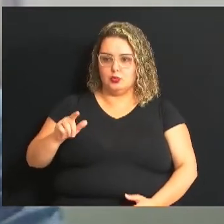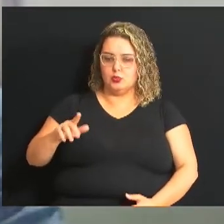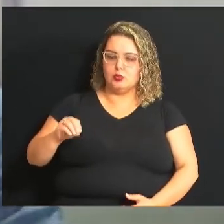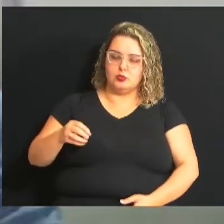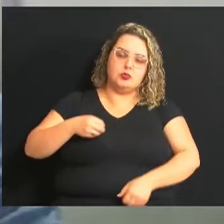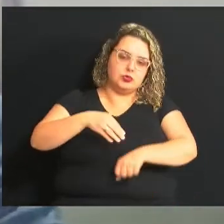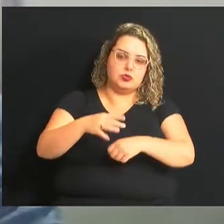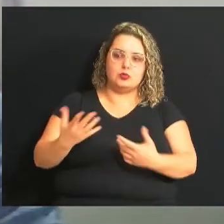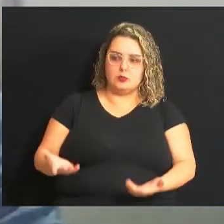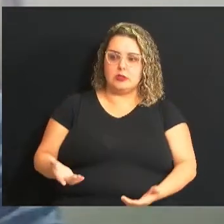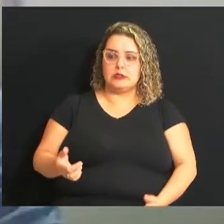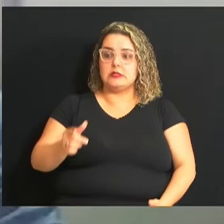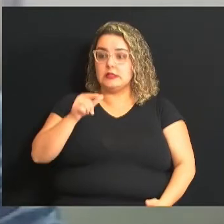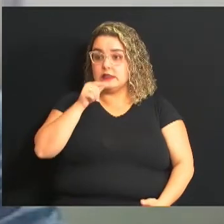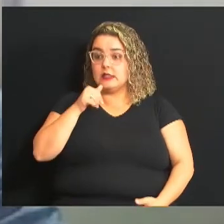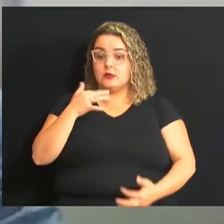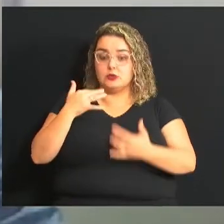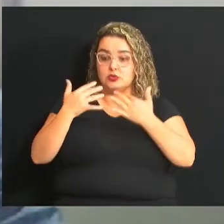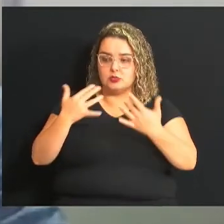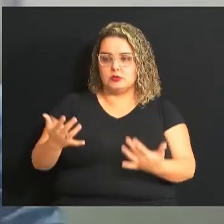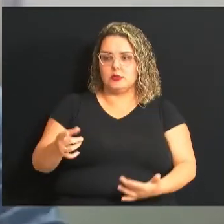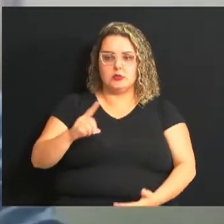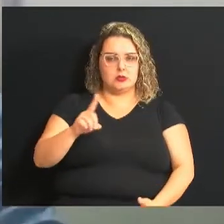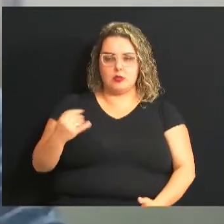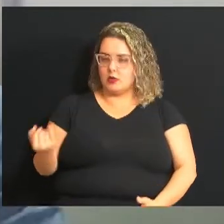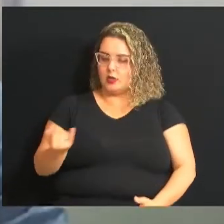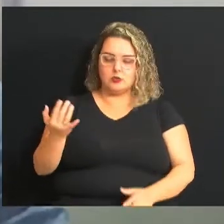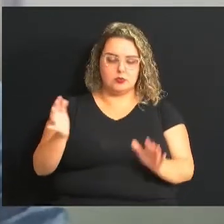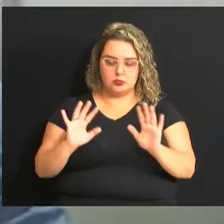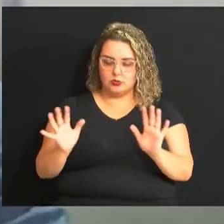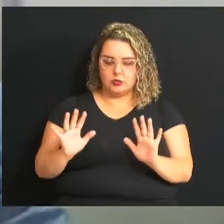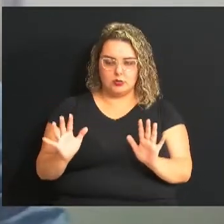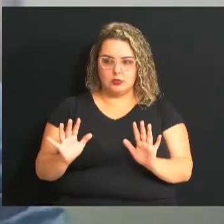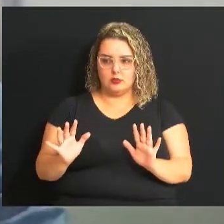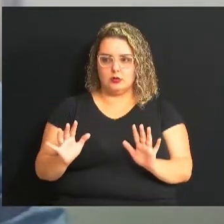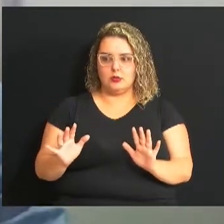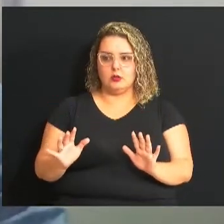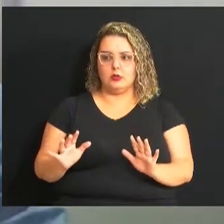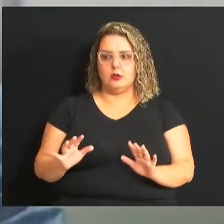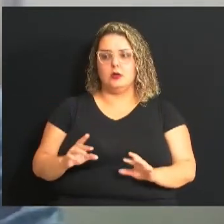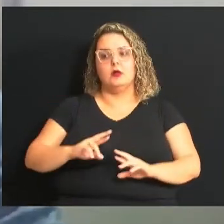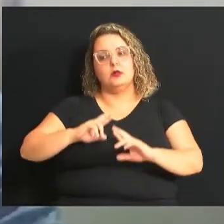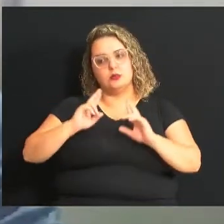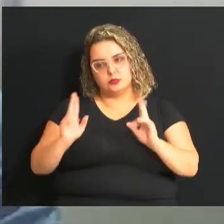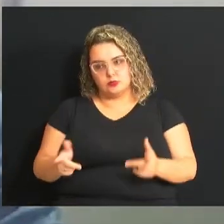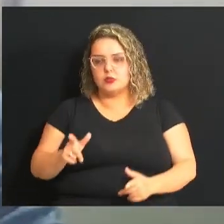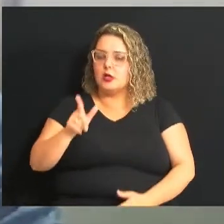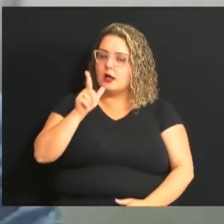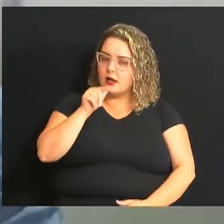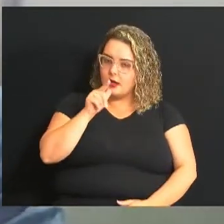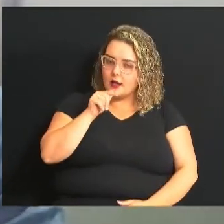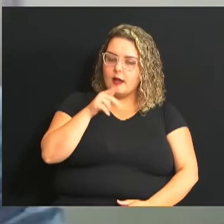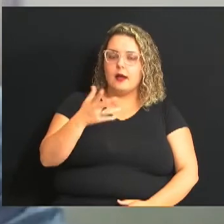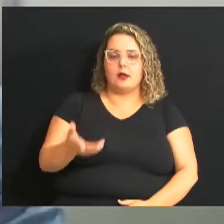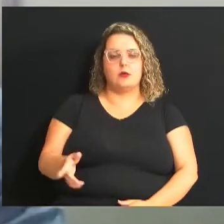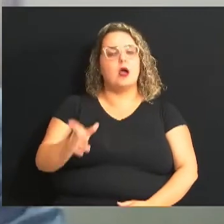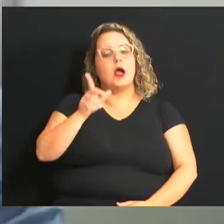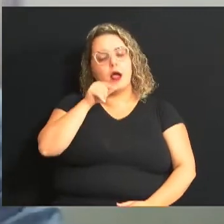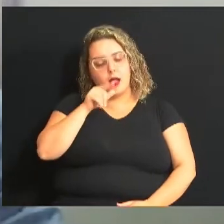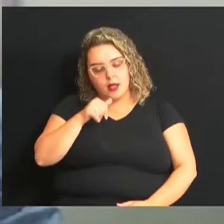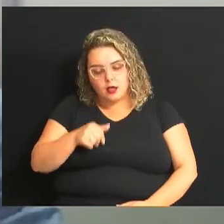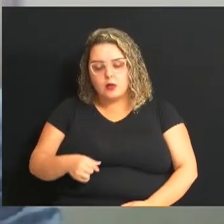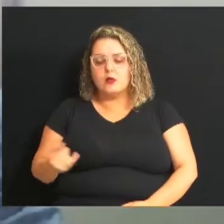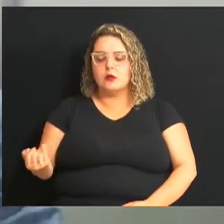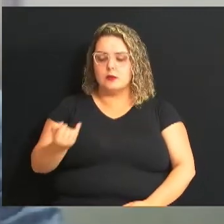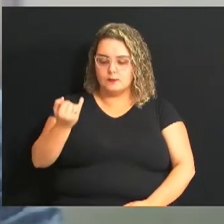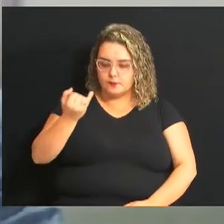esses suplementos que a gente vê por aí, ele não é de extrema importância. Totalmente ao contrário da água. Já a garrafinha de água se faz de extrema